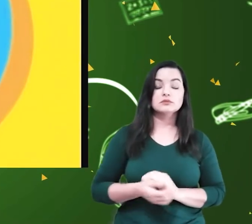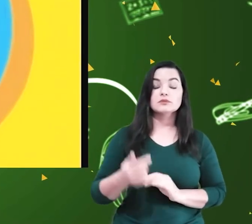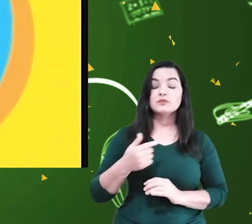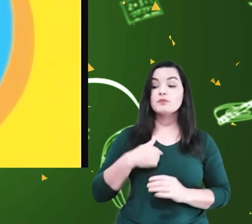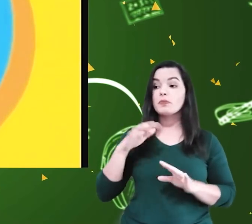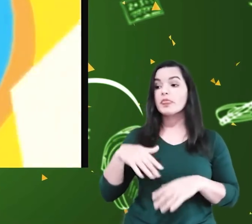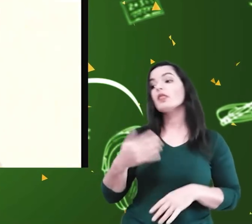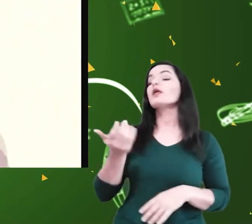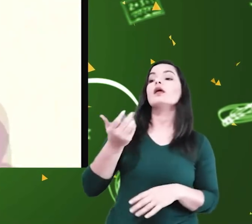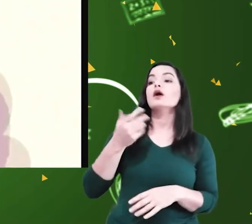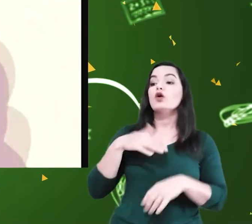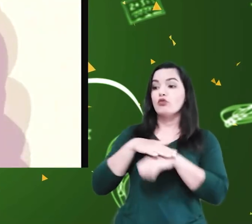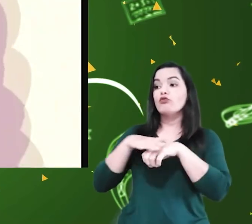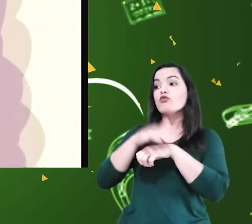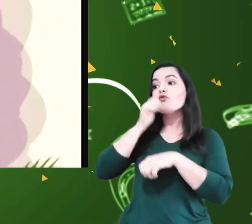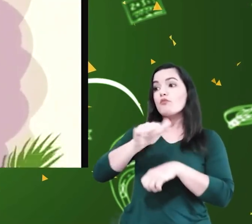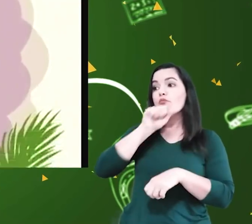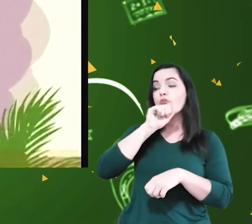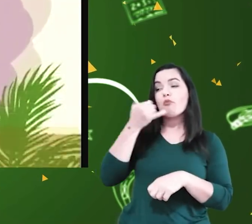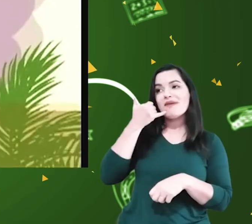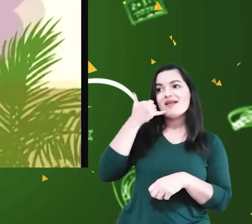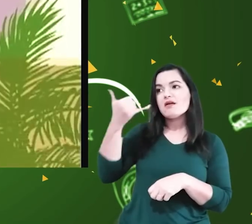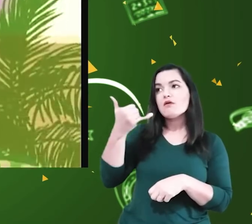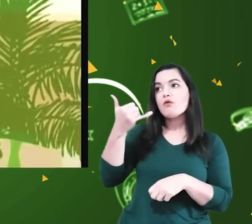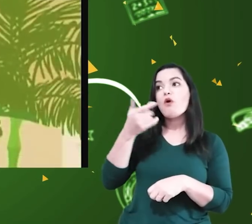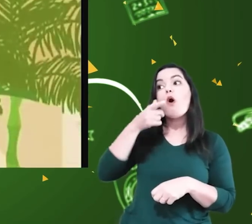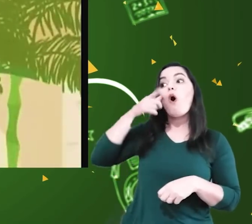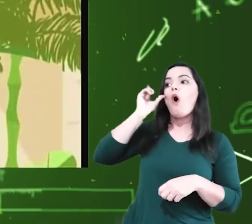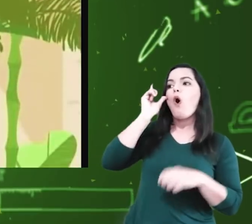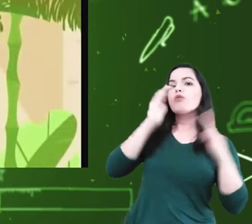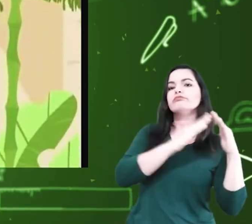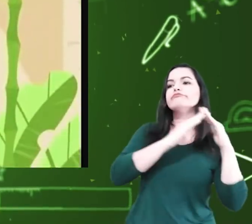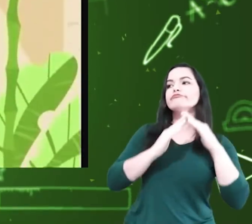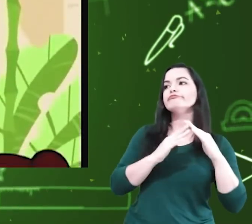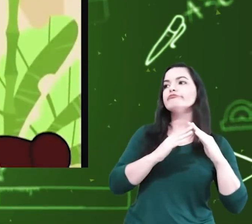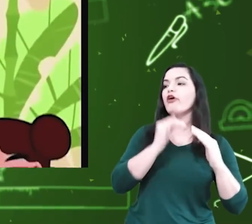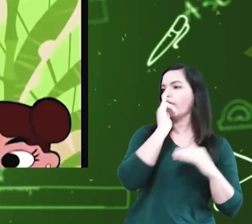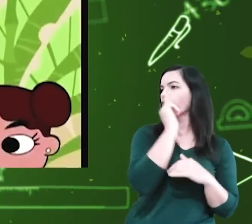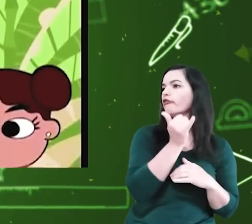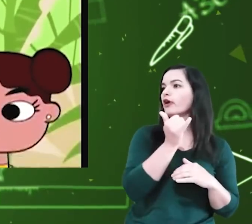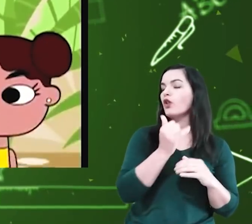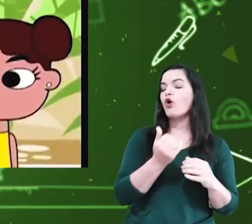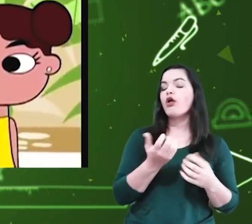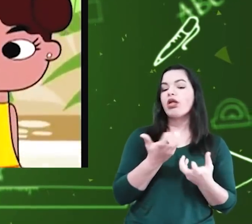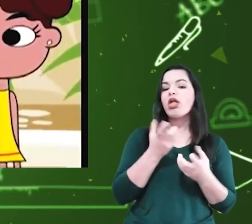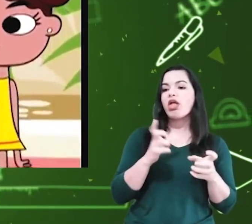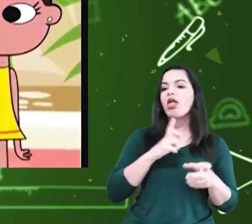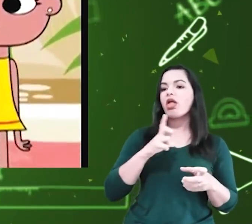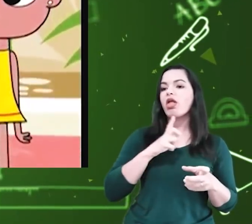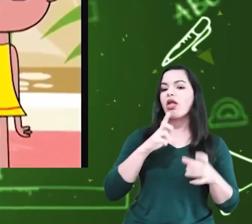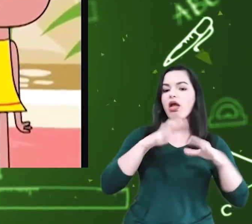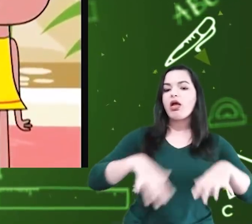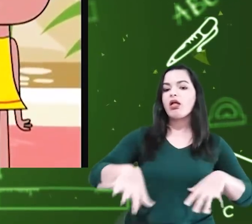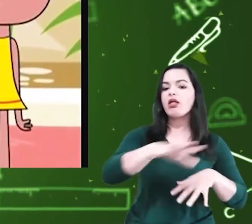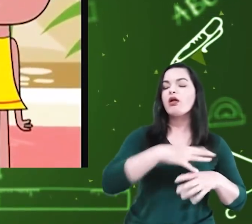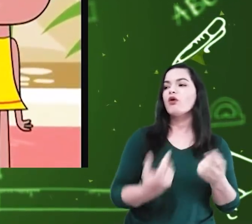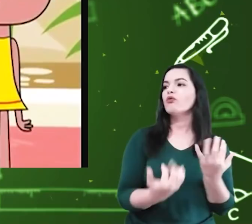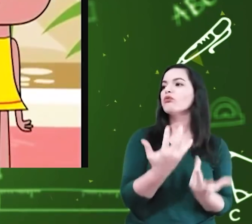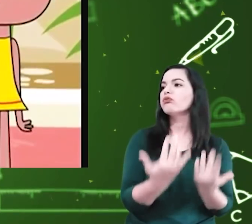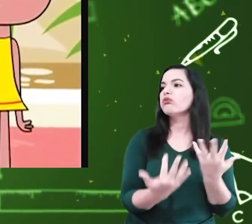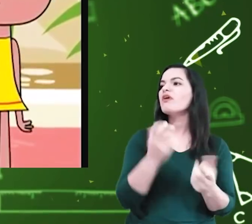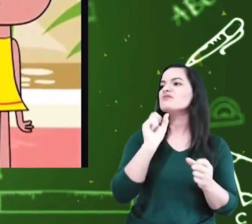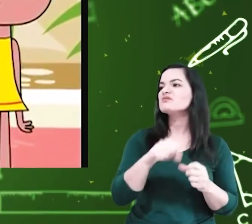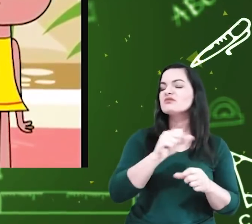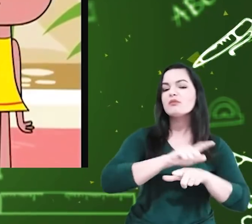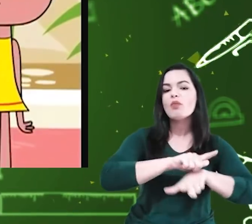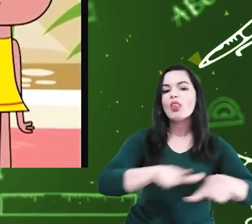Eu liguei pra minha mãe. Ela disse que conversou com o seu Antônio ontem e que ele contou que ia queimar o terreno porque ele estava enchendo de árvores que ele não queria.